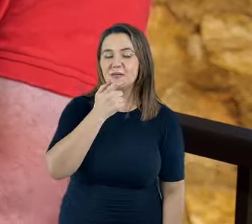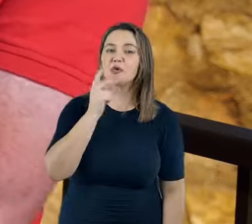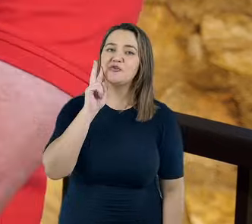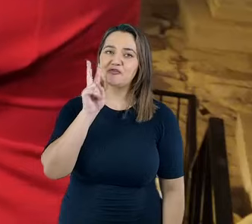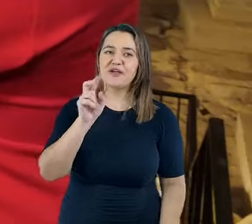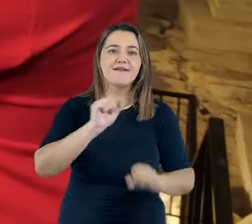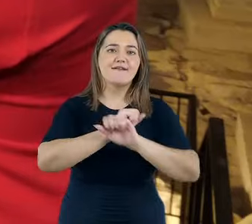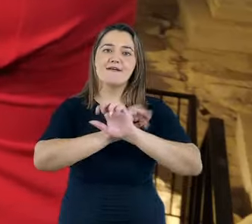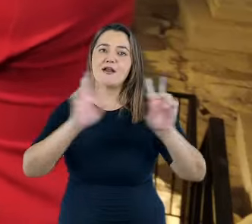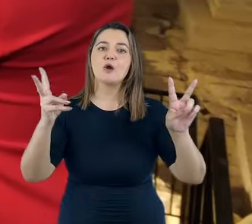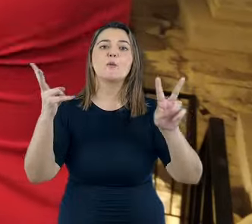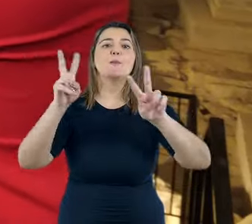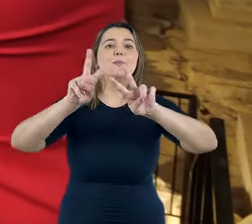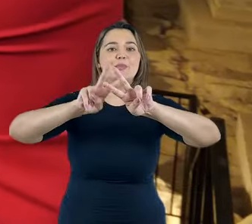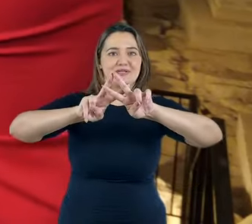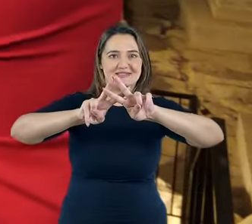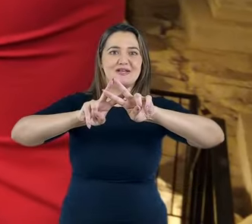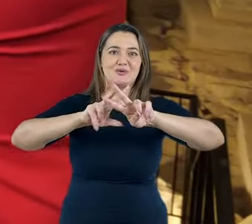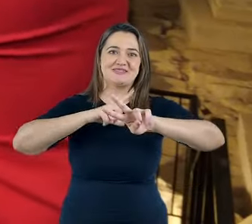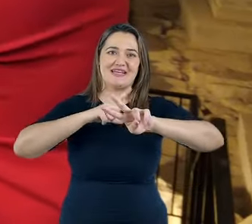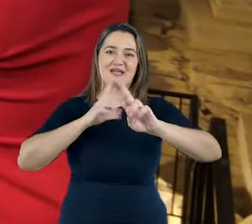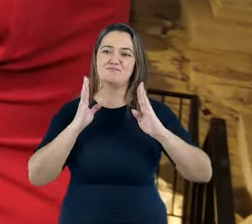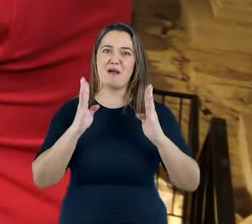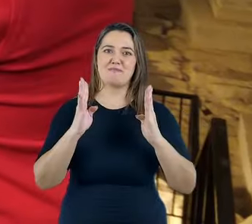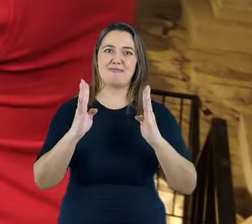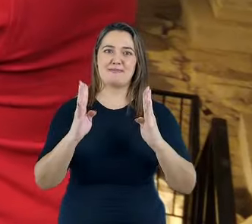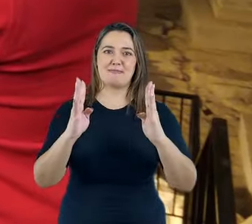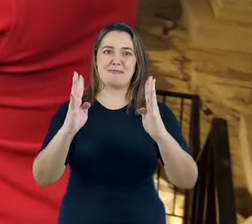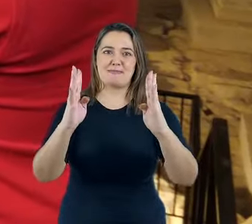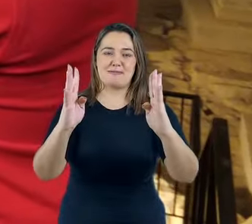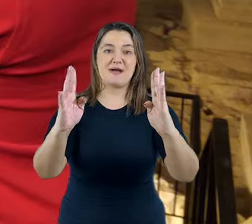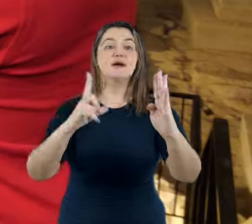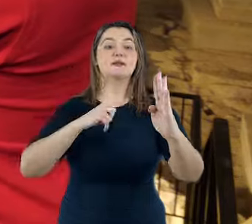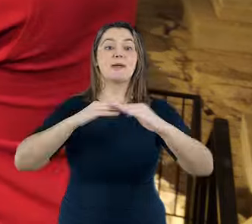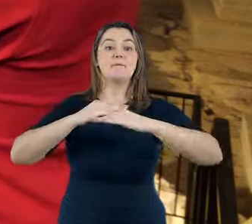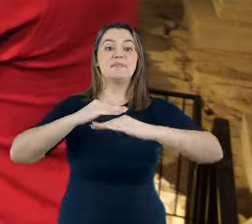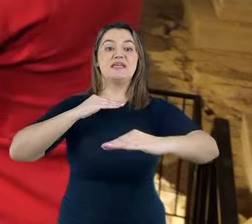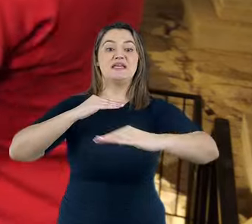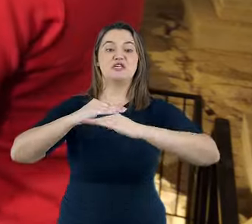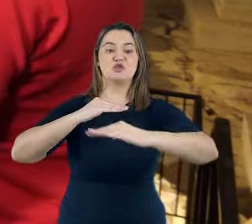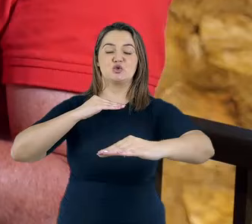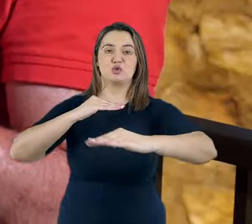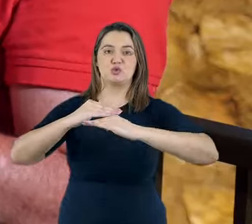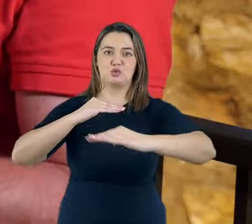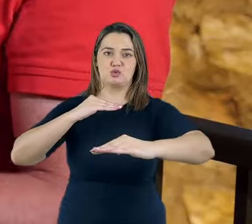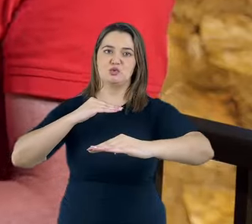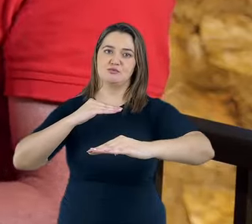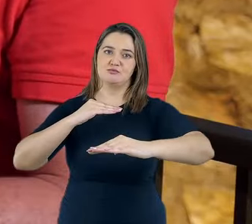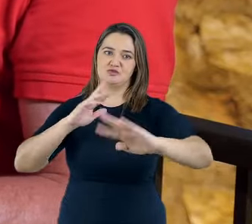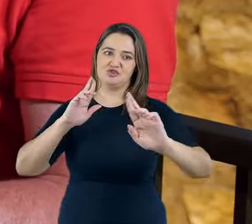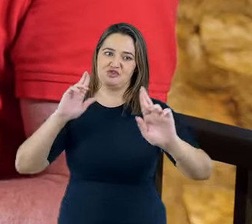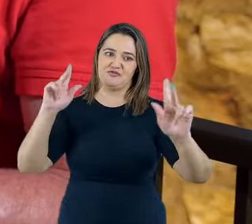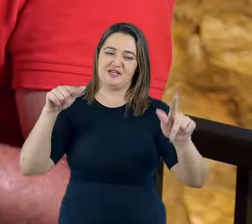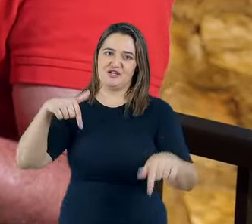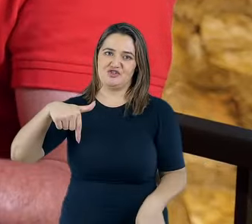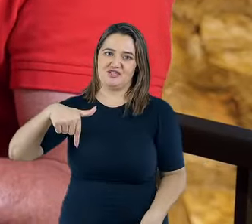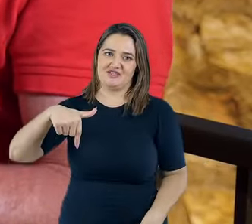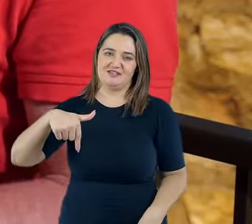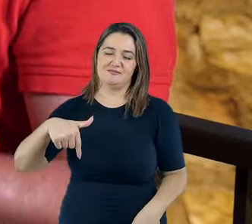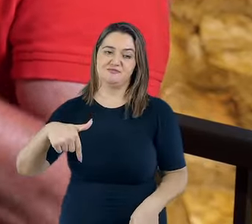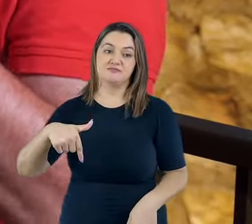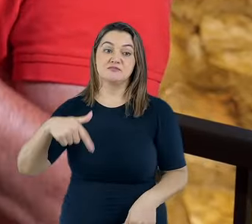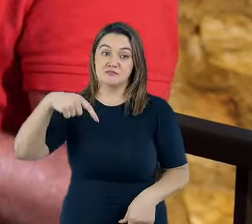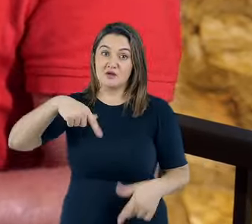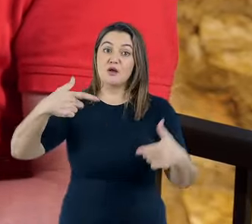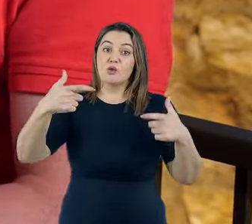claramente, né, além das prisões, vocês podem ver aqui, também o piso, que era bem mais baixo do que estamos vendo hoje em dia.